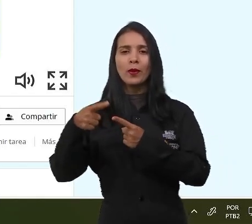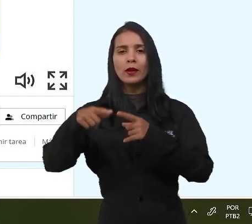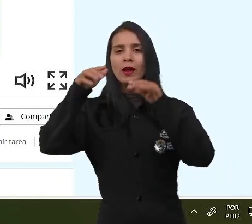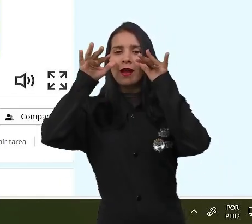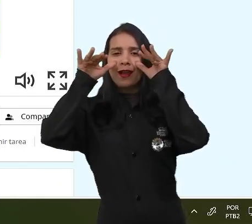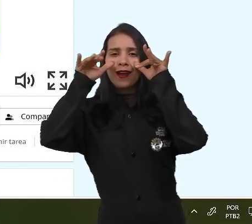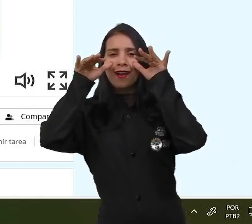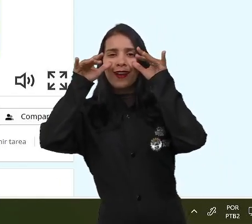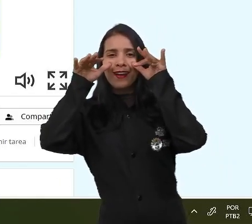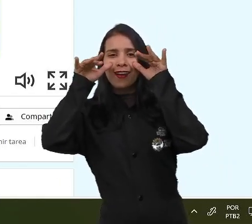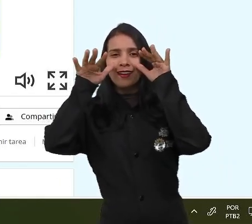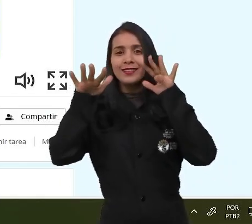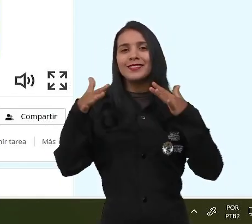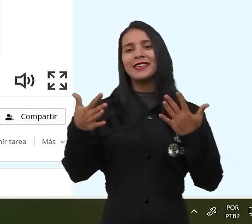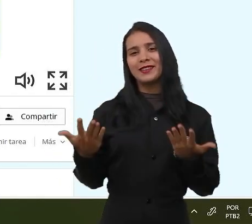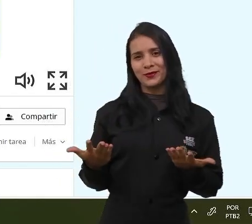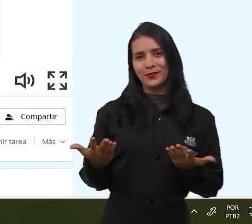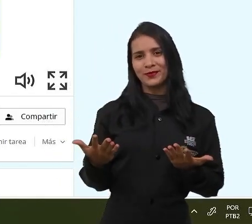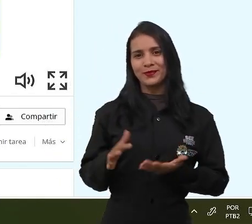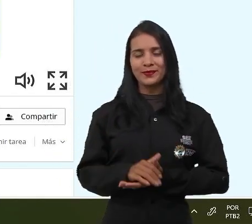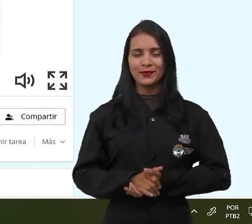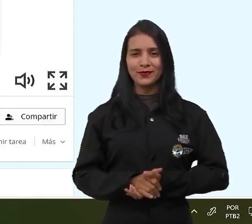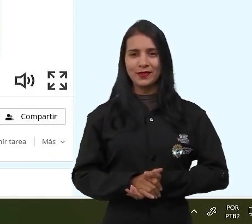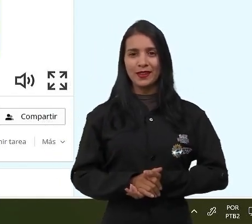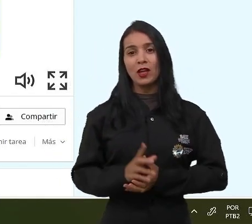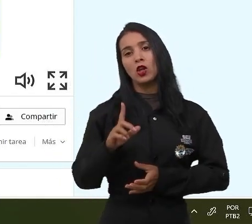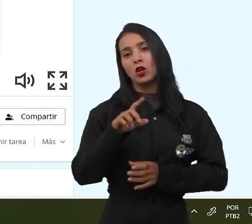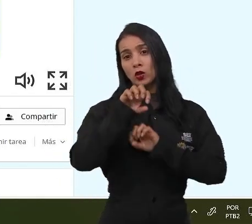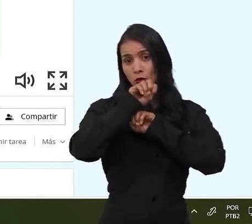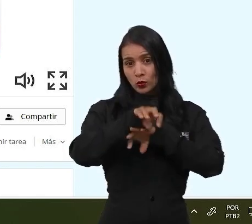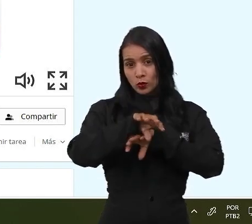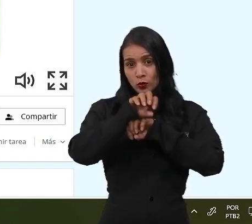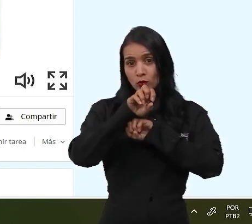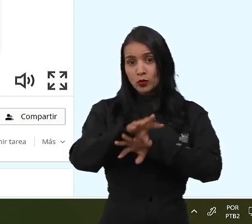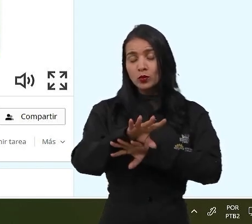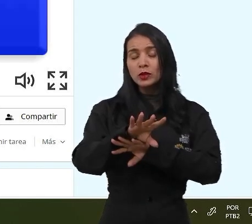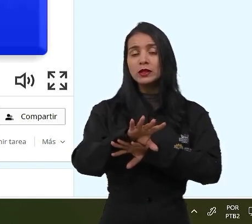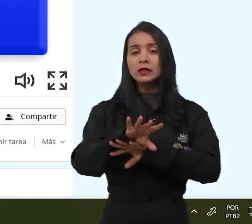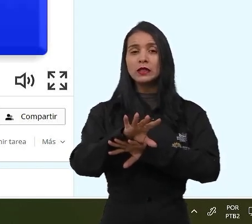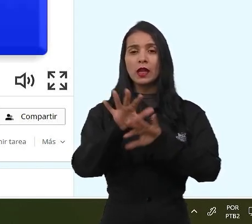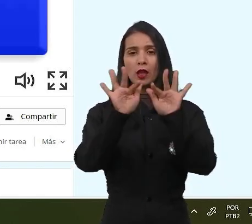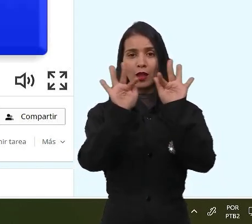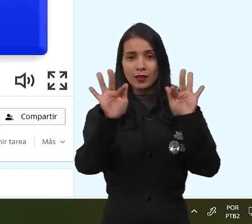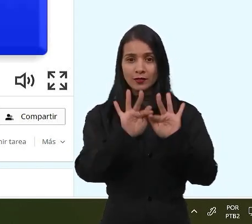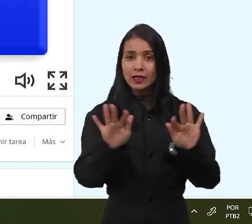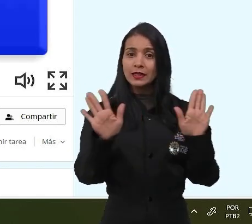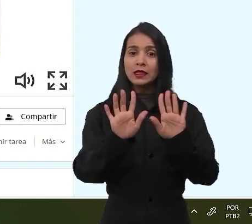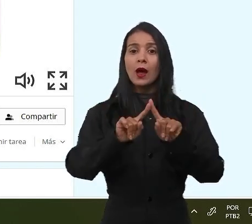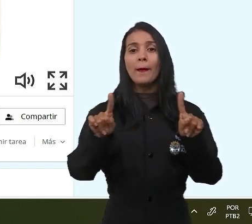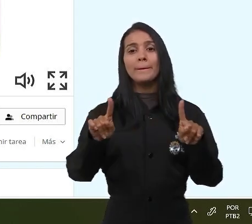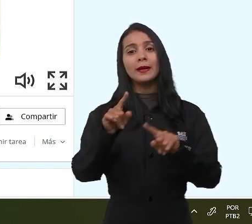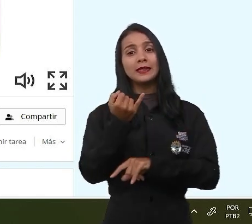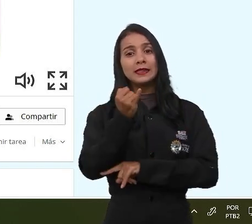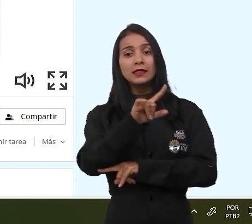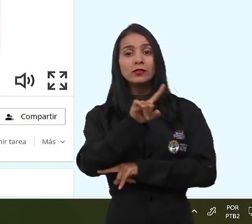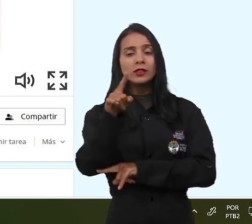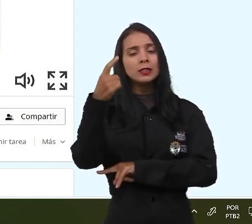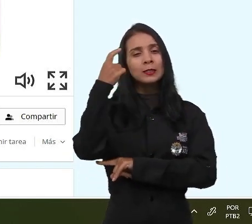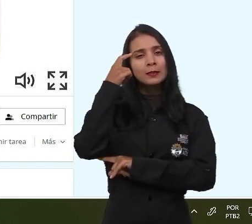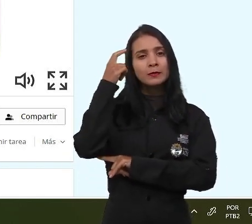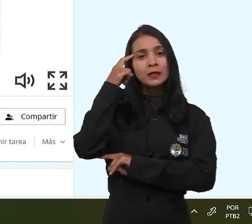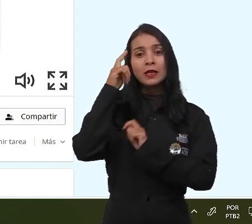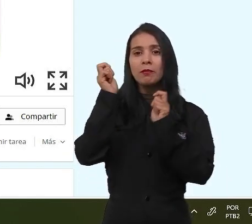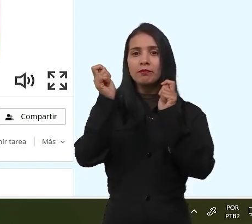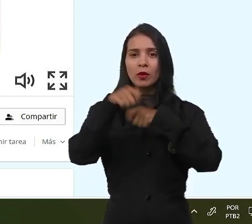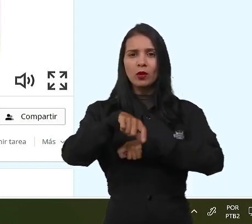não trabalhemos essa expressão, né? Mas depois você pode voltar aqui com ela e responder. Aqui